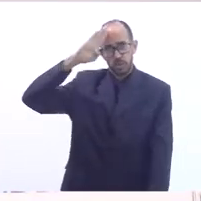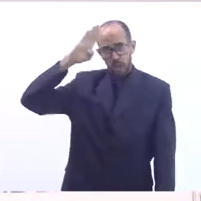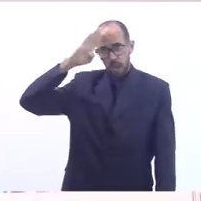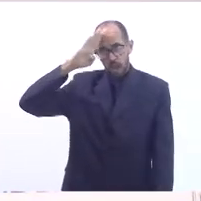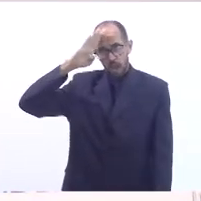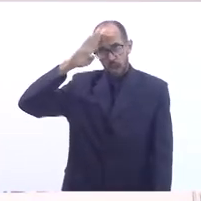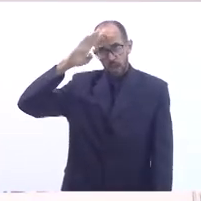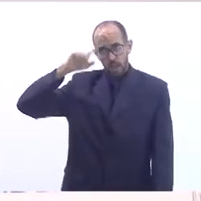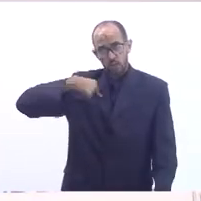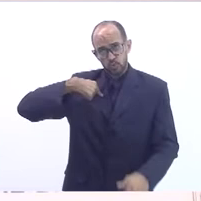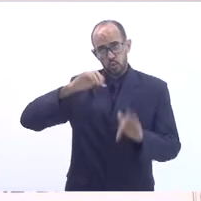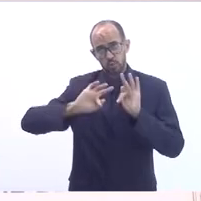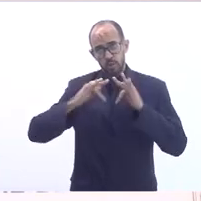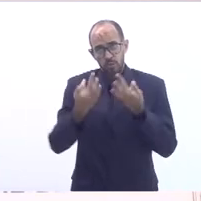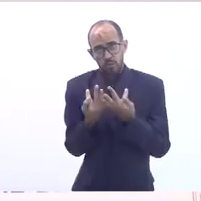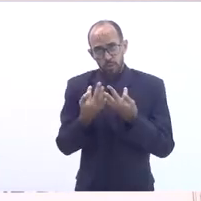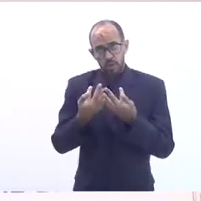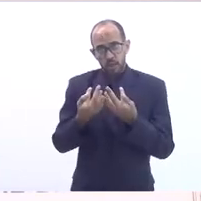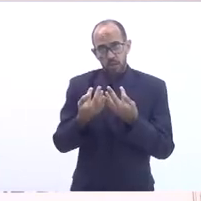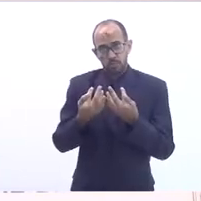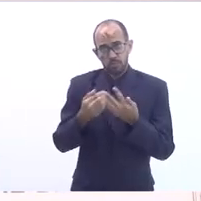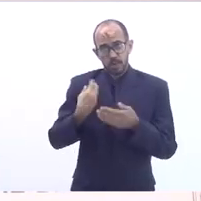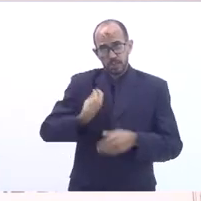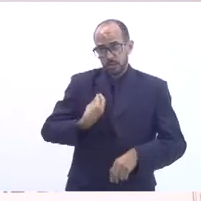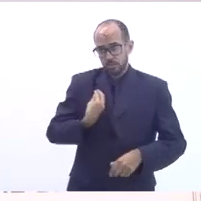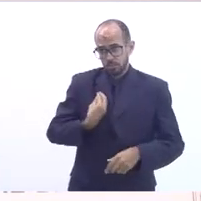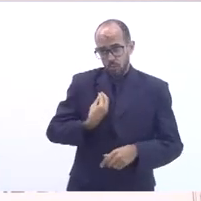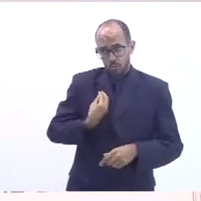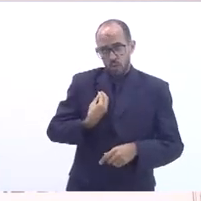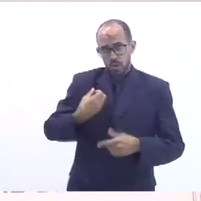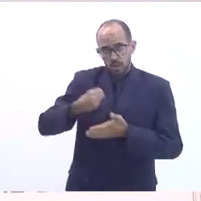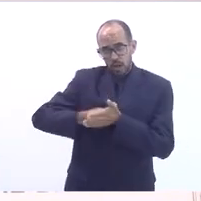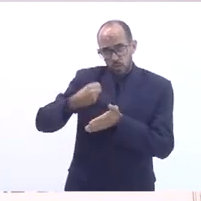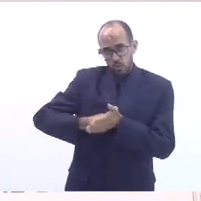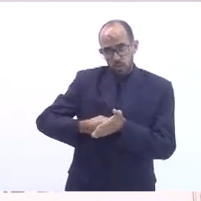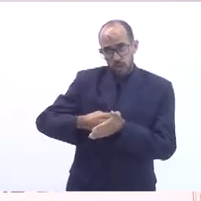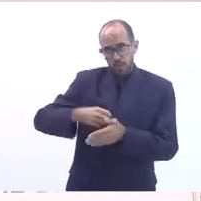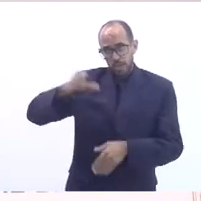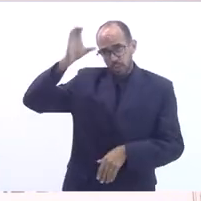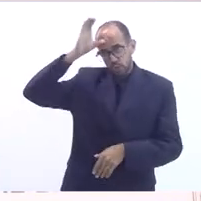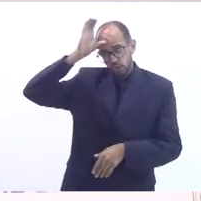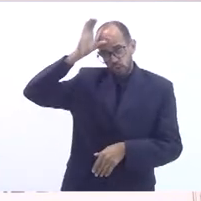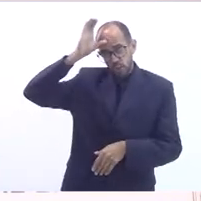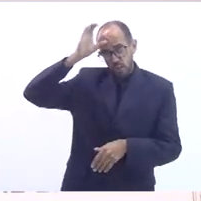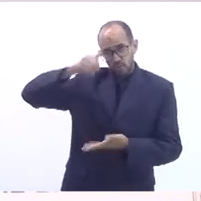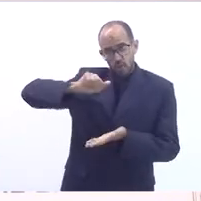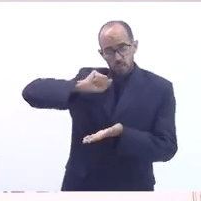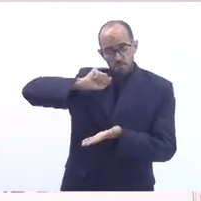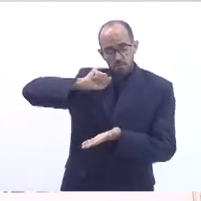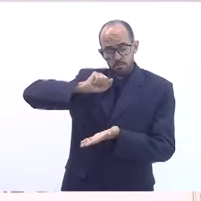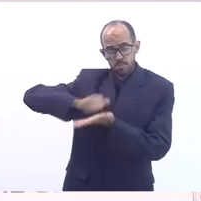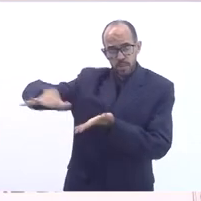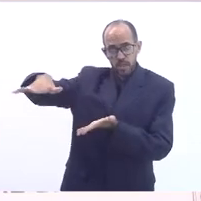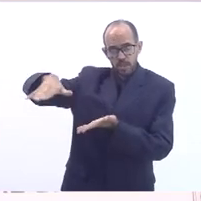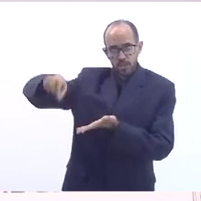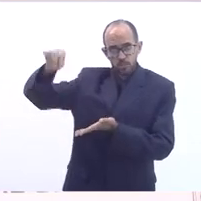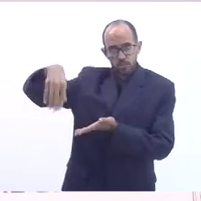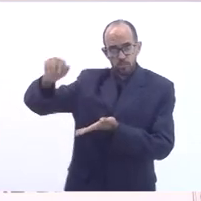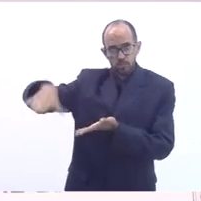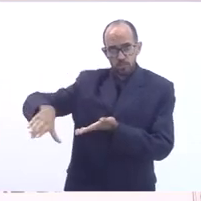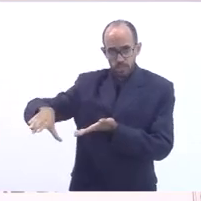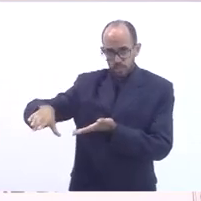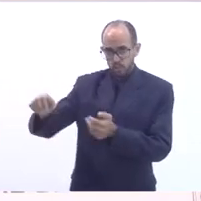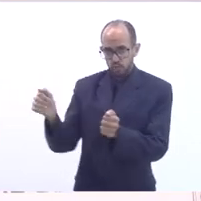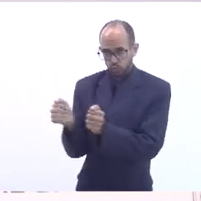que participou da luta contra a ditadura militar né é a minha tia foi banida junto com o link do Brasil